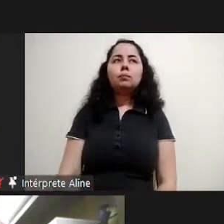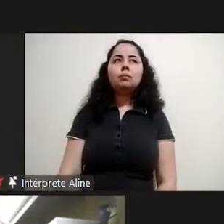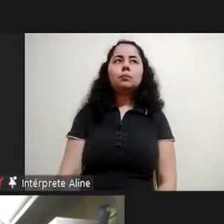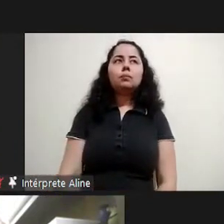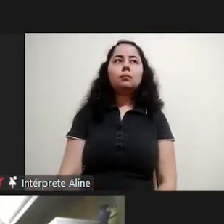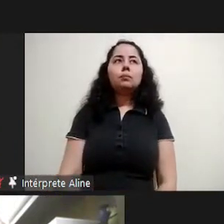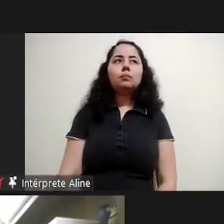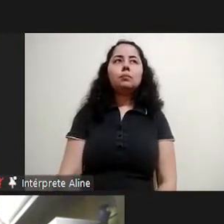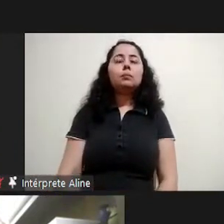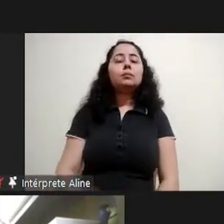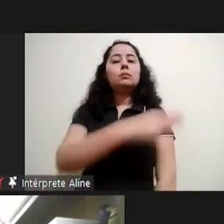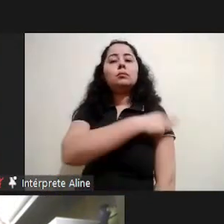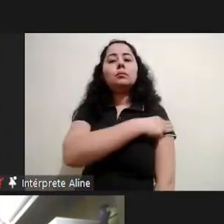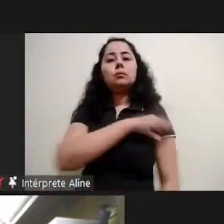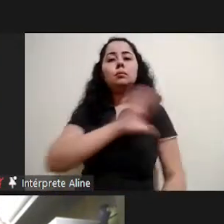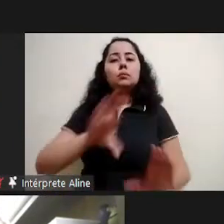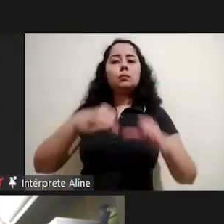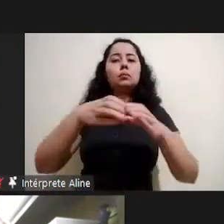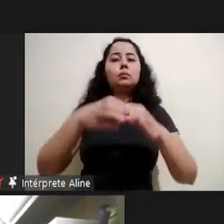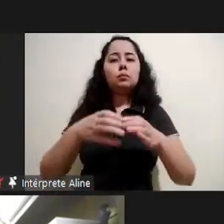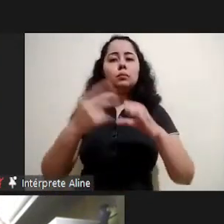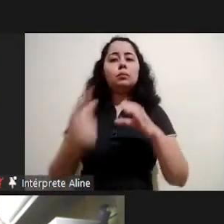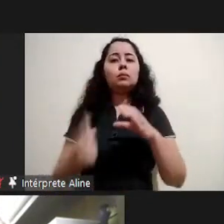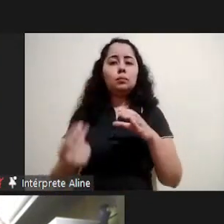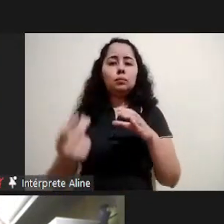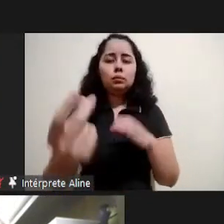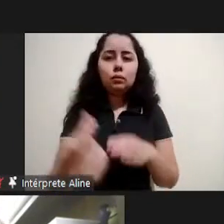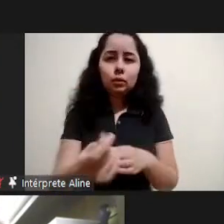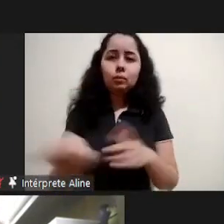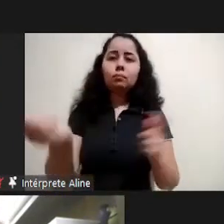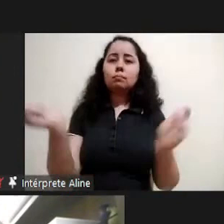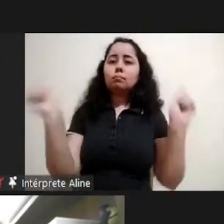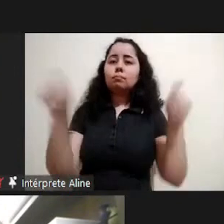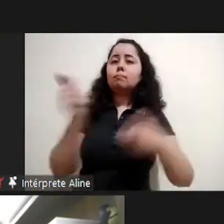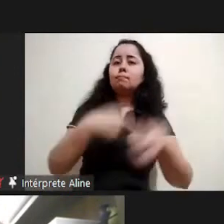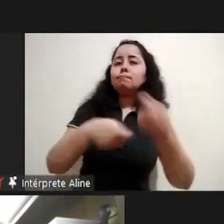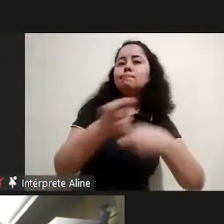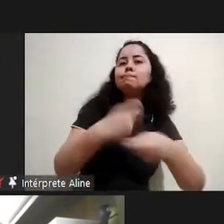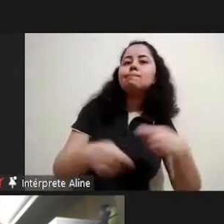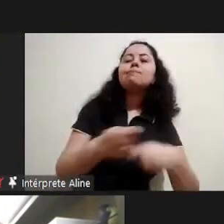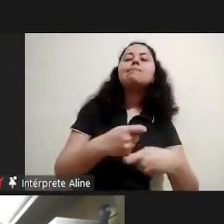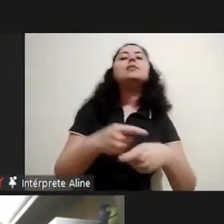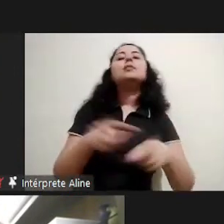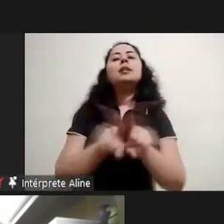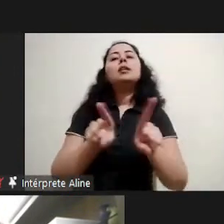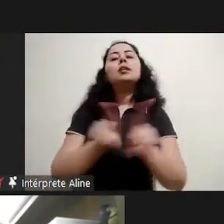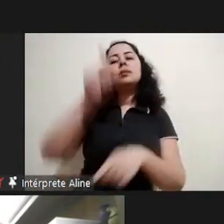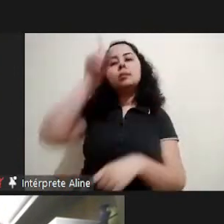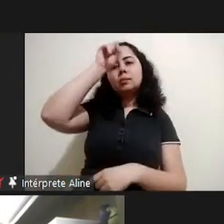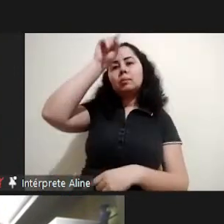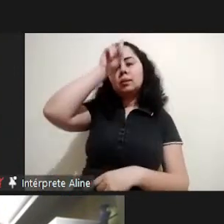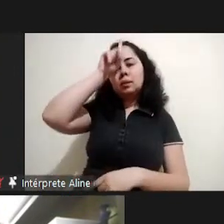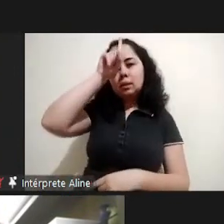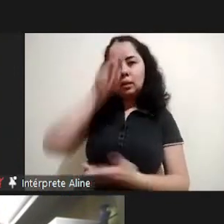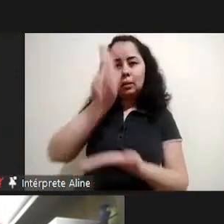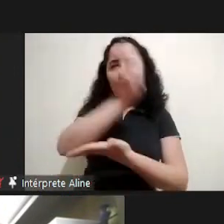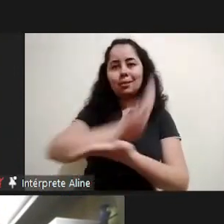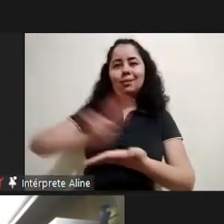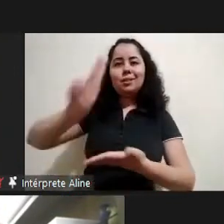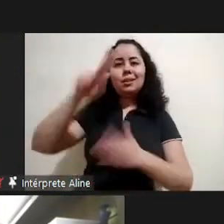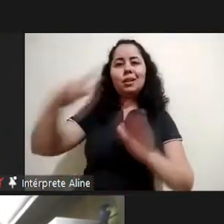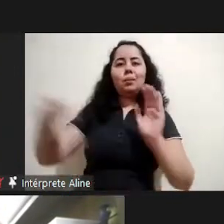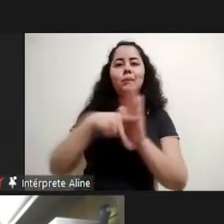Membro da Comissão Permanente de Viabilidade Econômica e Financeira de Projetos do Hospital Universitário da UFJF. Mas a